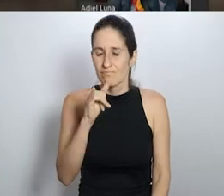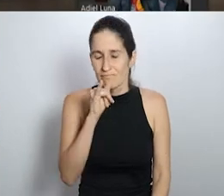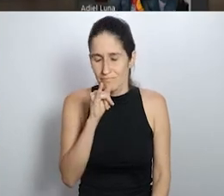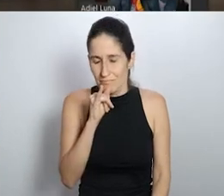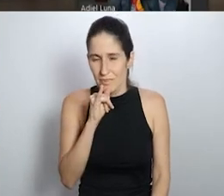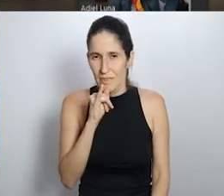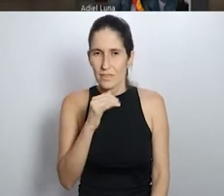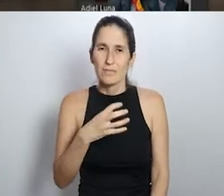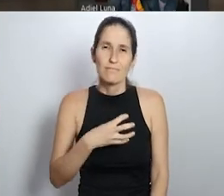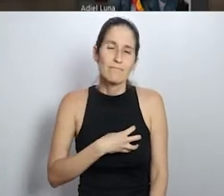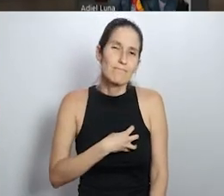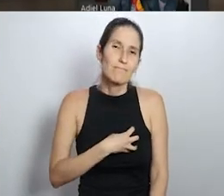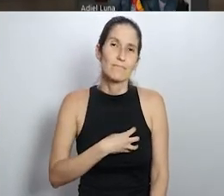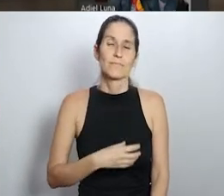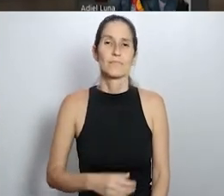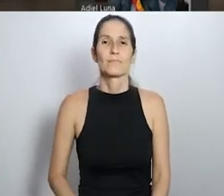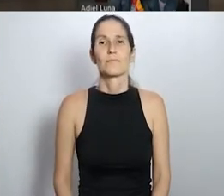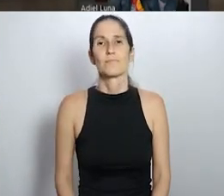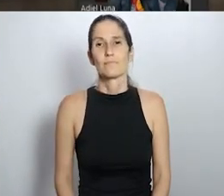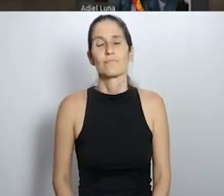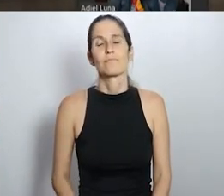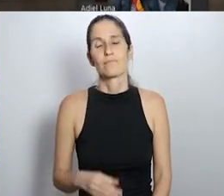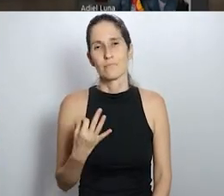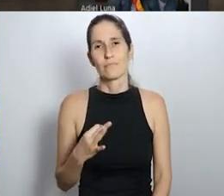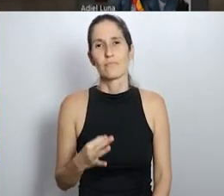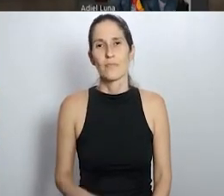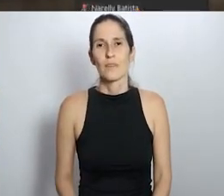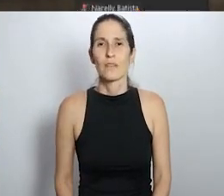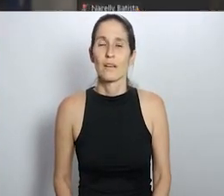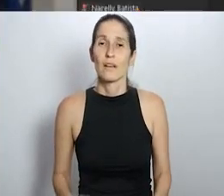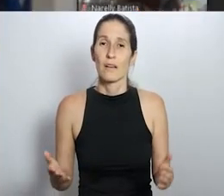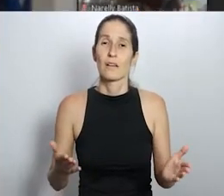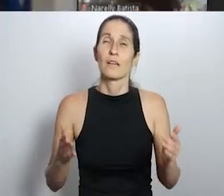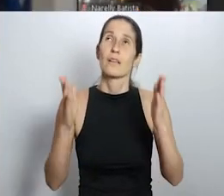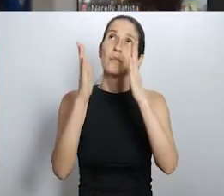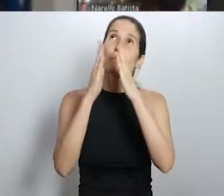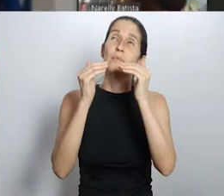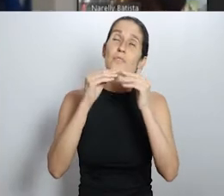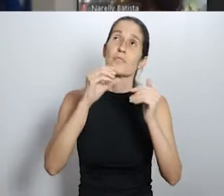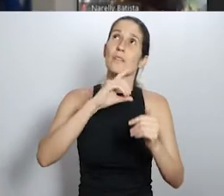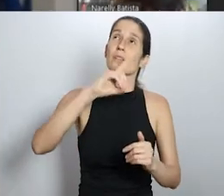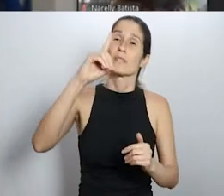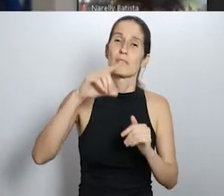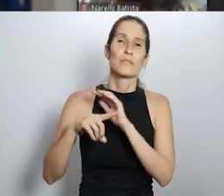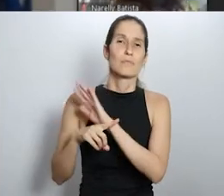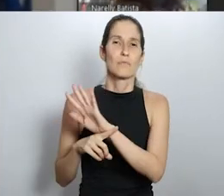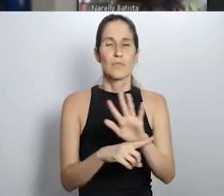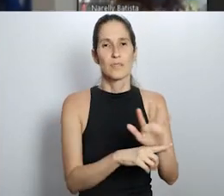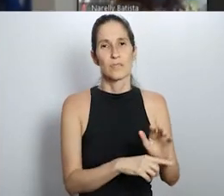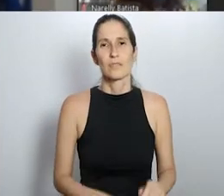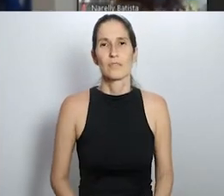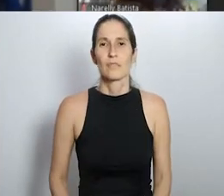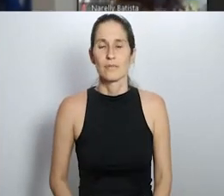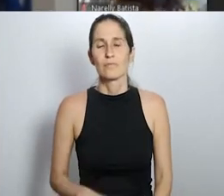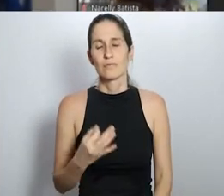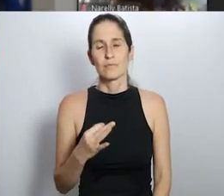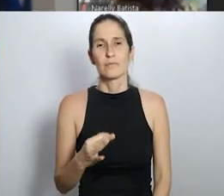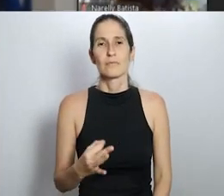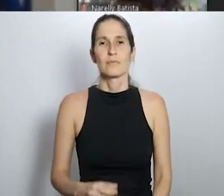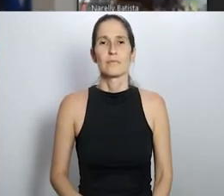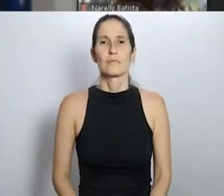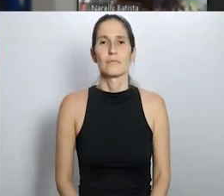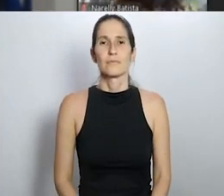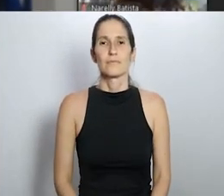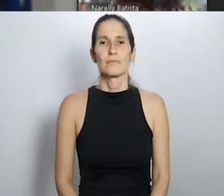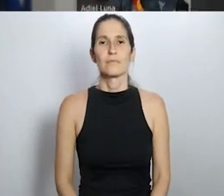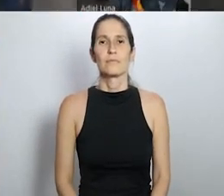fina, se qualquer coisa agora pode ferir, né? É isso. E o resto é chamar por Deus, tanger pela manga do meio, né,